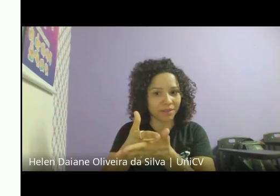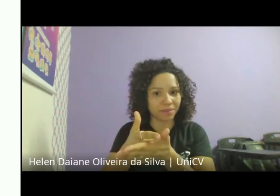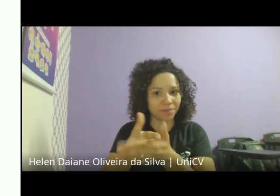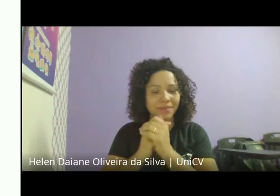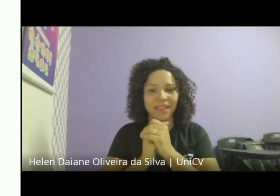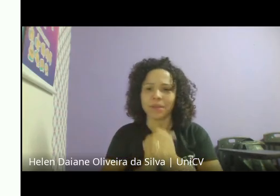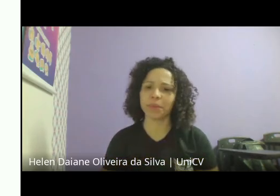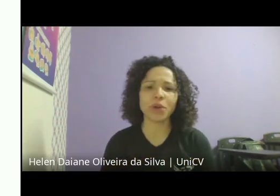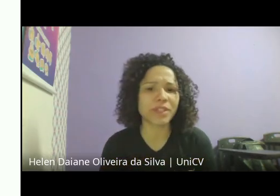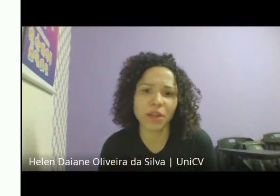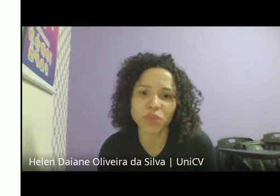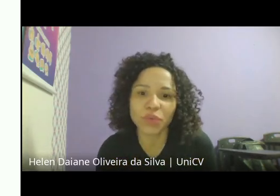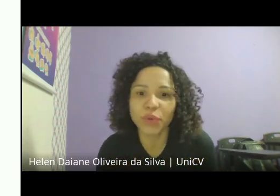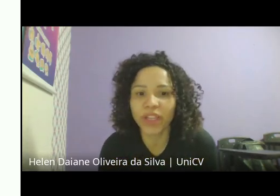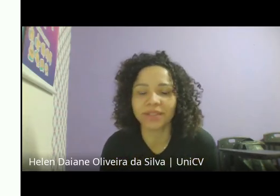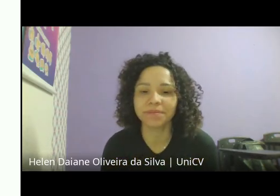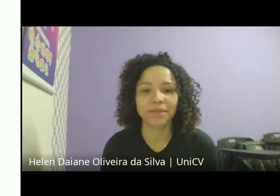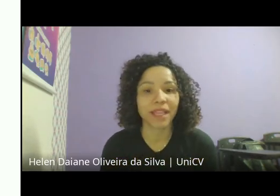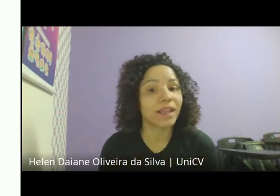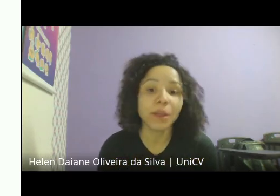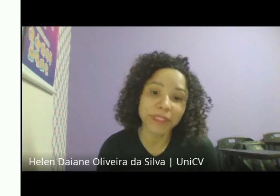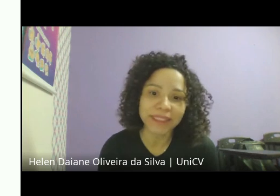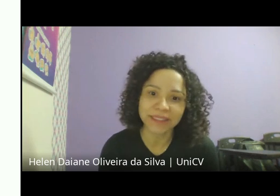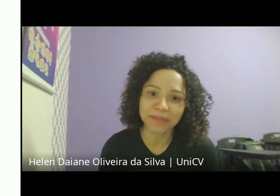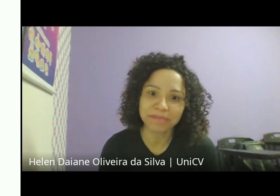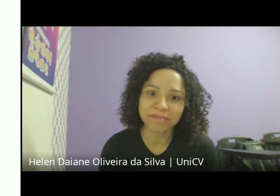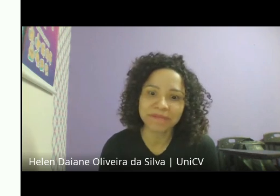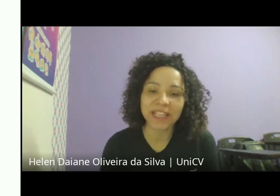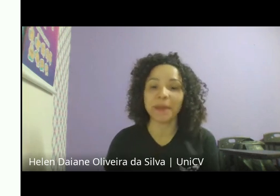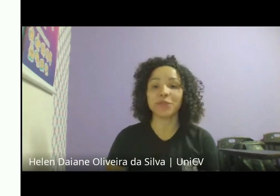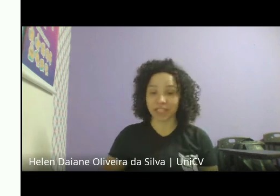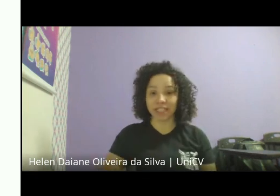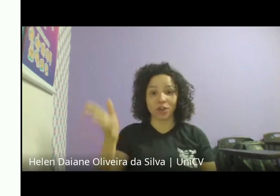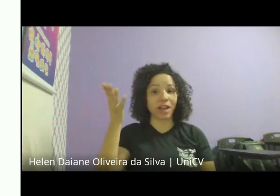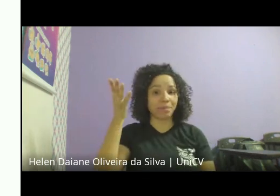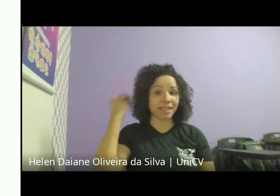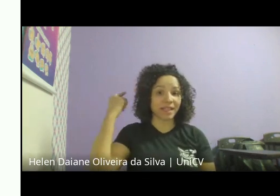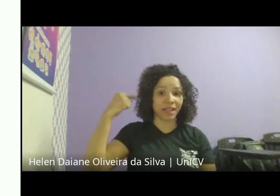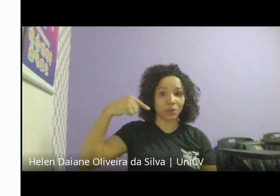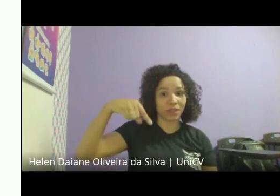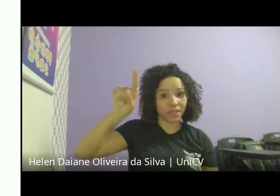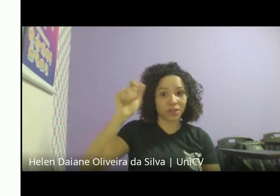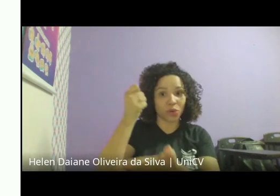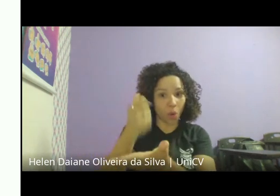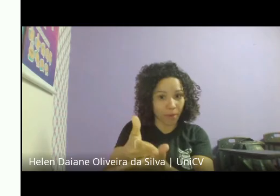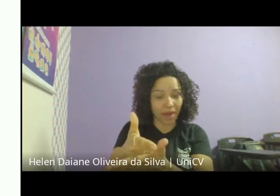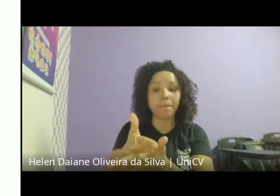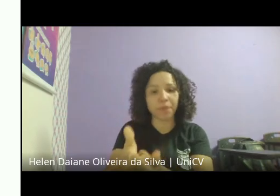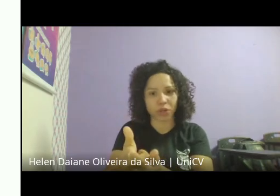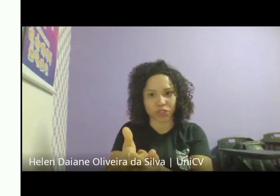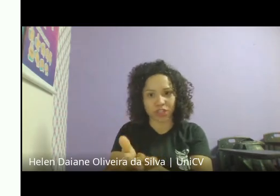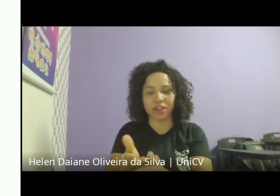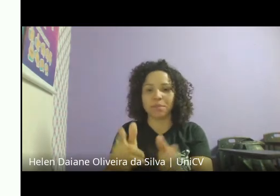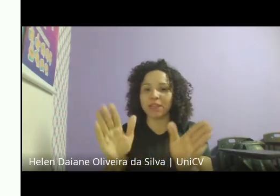comprar. Pronto, você não usou o fui. Não precisa. Mas se você quiser colocar passado, ir,